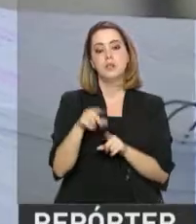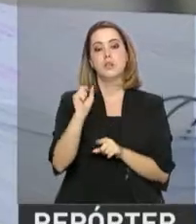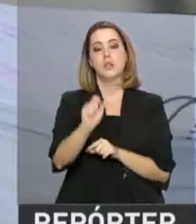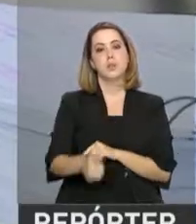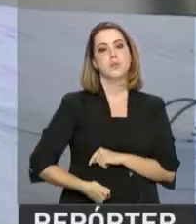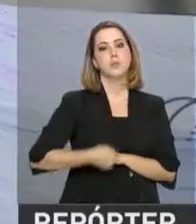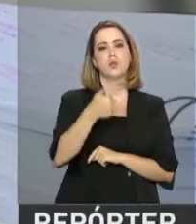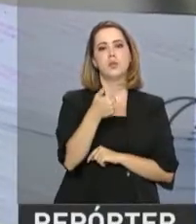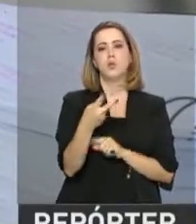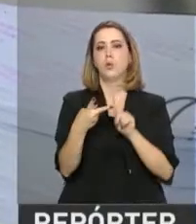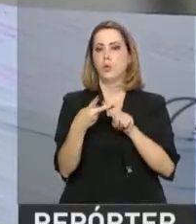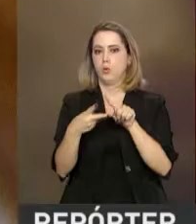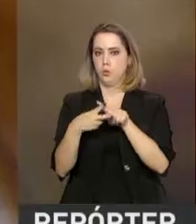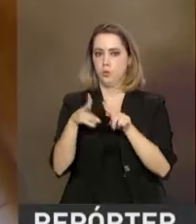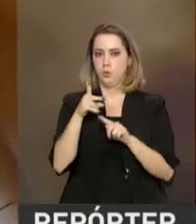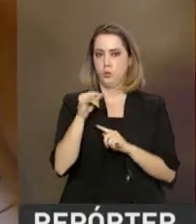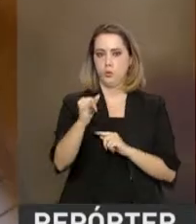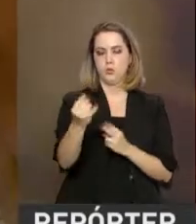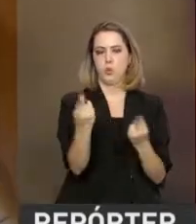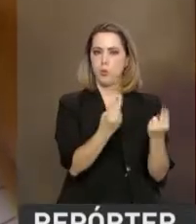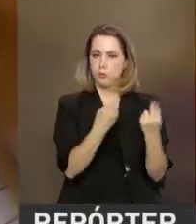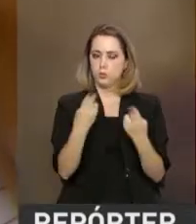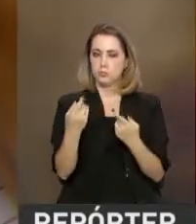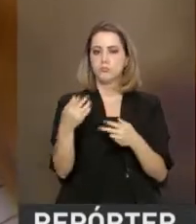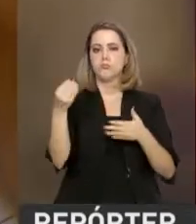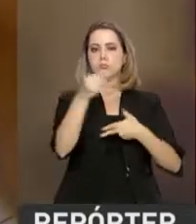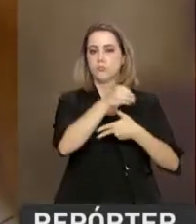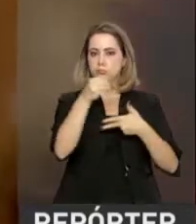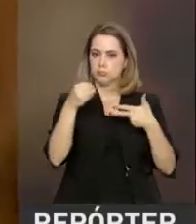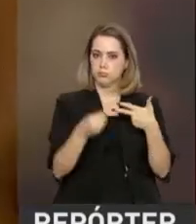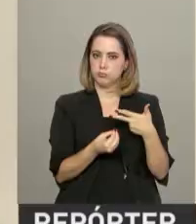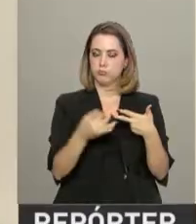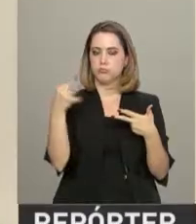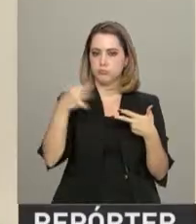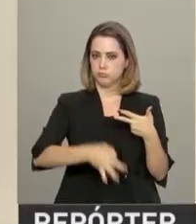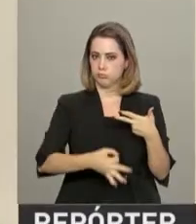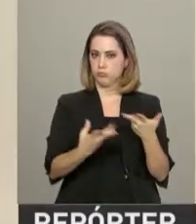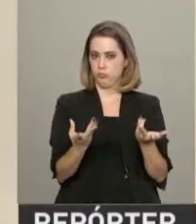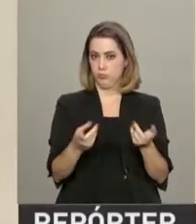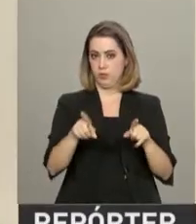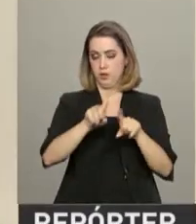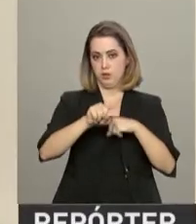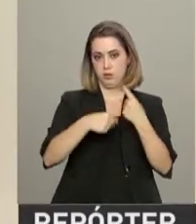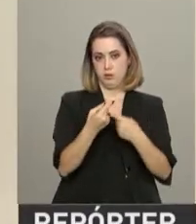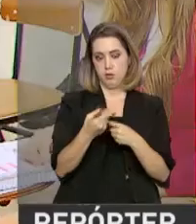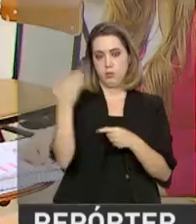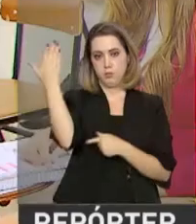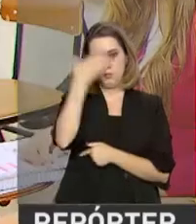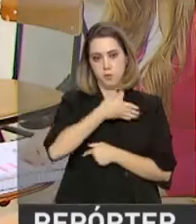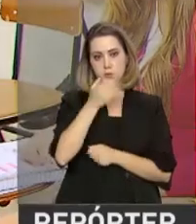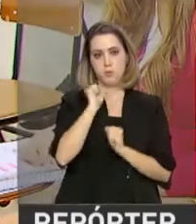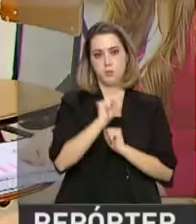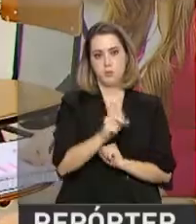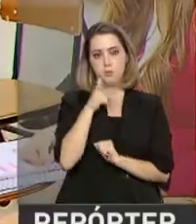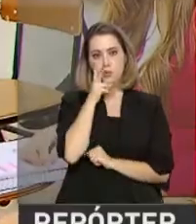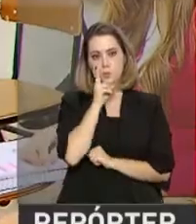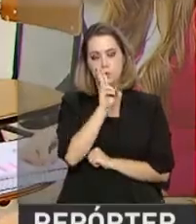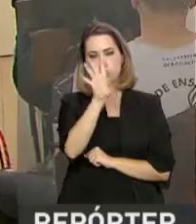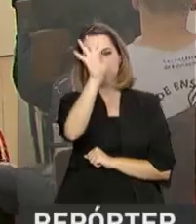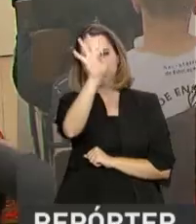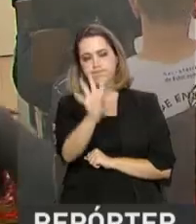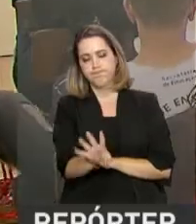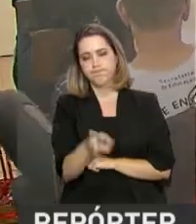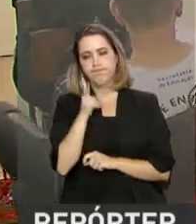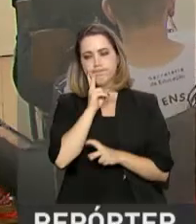que sejam feitos em dois dias assim como ocorre com o enem pra valer depois da prova o estudante terá acesso a um ranking para